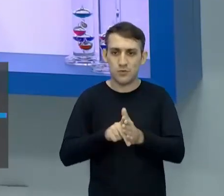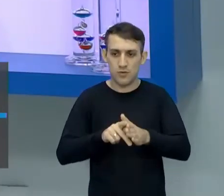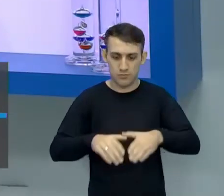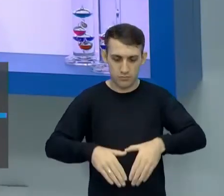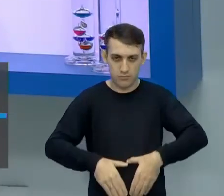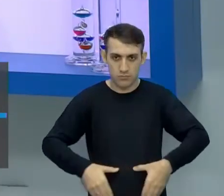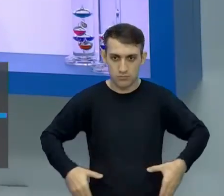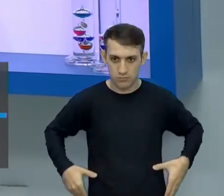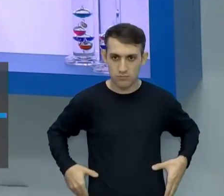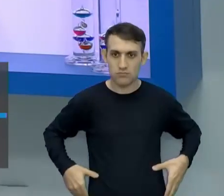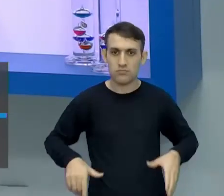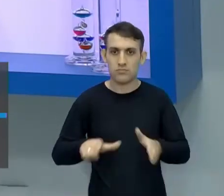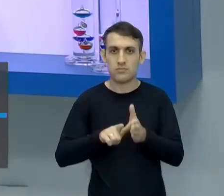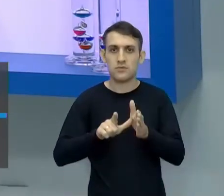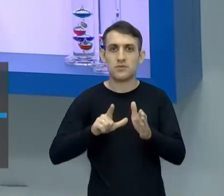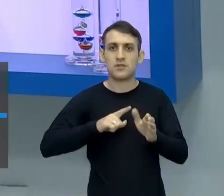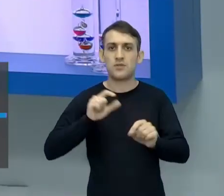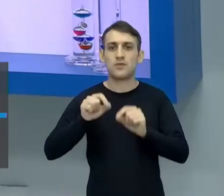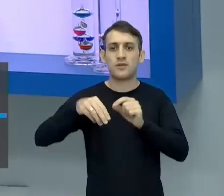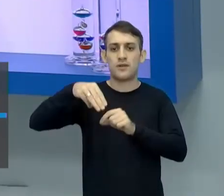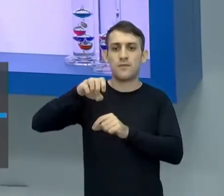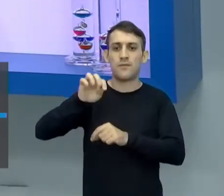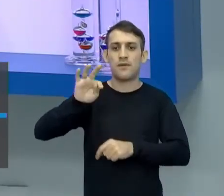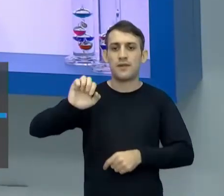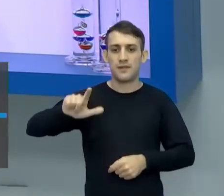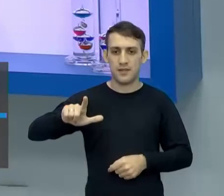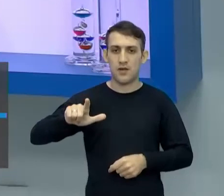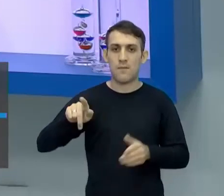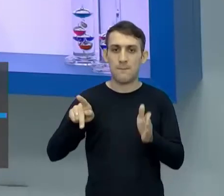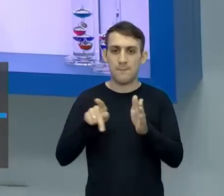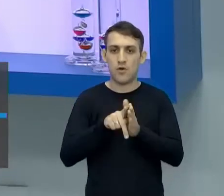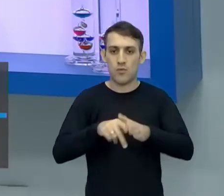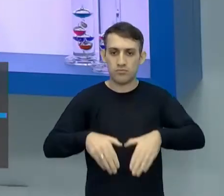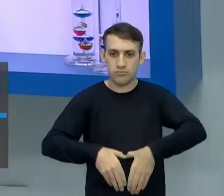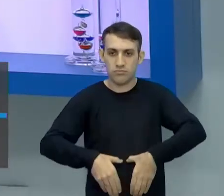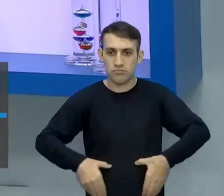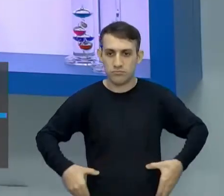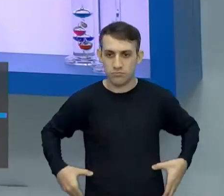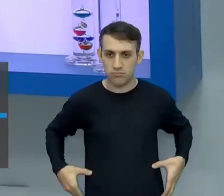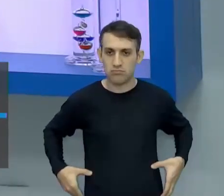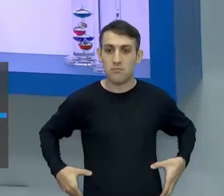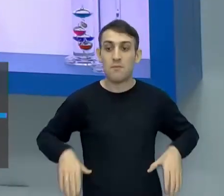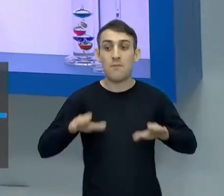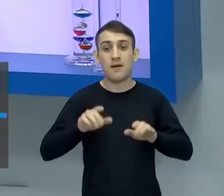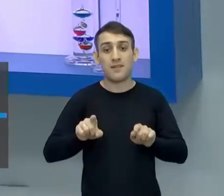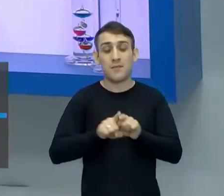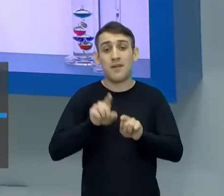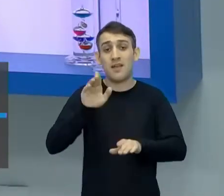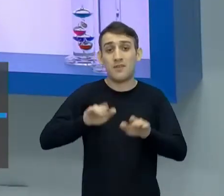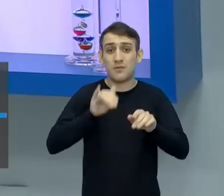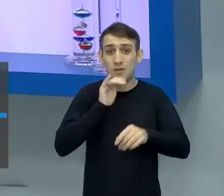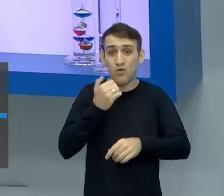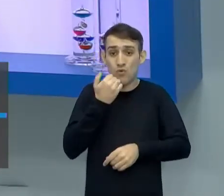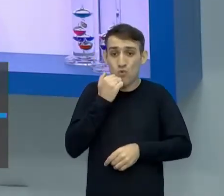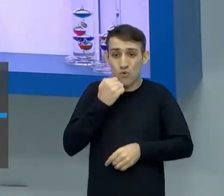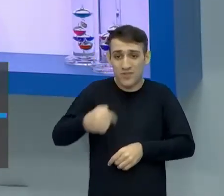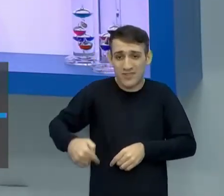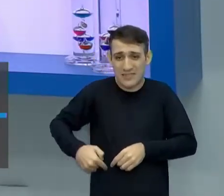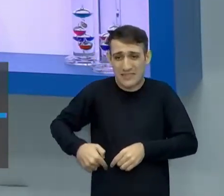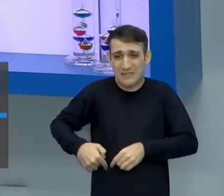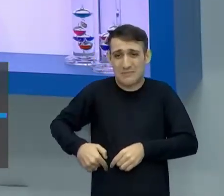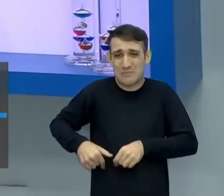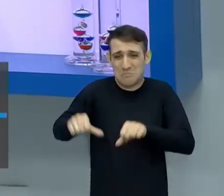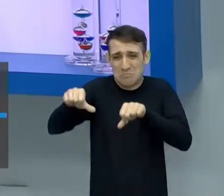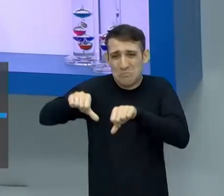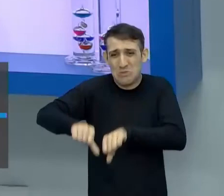elemento metálico, né? Uma haste, por exemplo, de quadril que seja um elemento metálico, mas pode ser que o meu osso esteja muito deteriorado